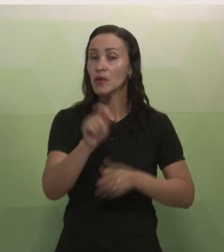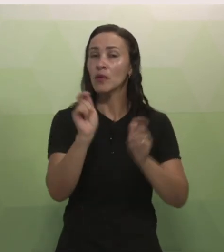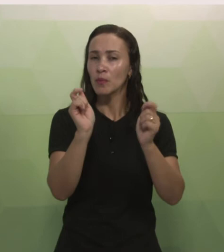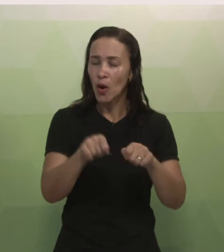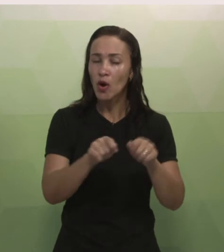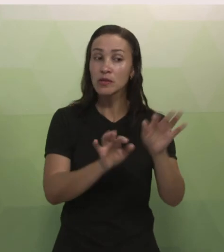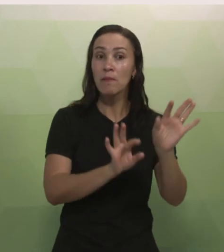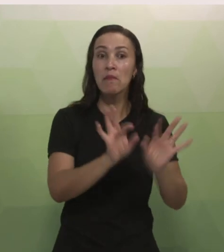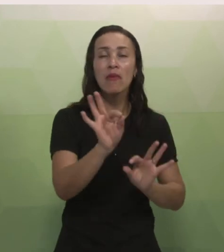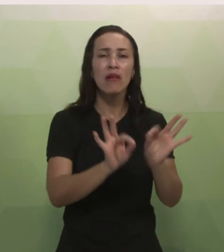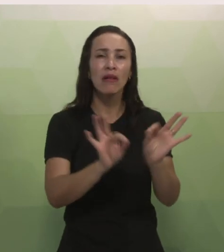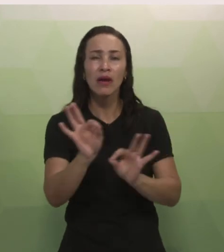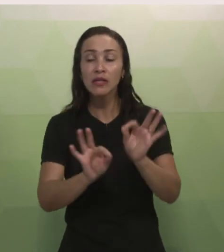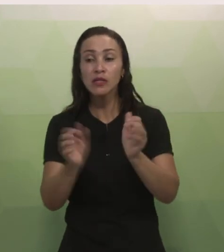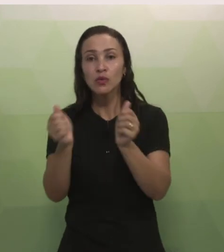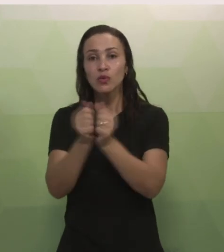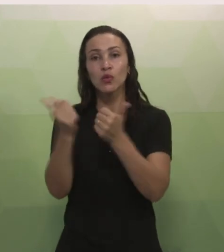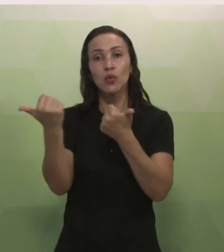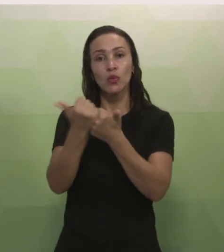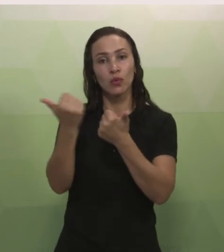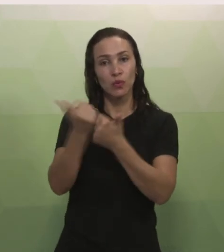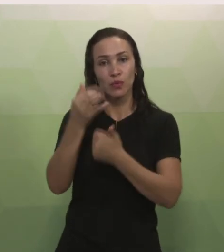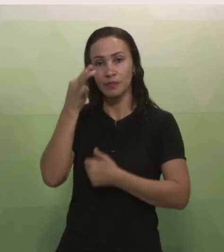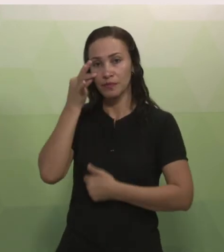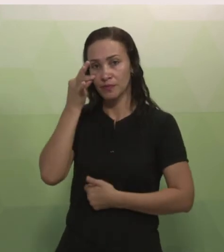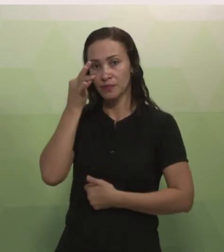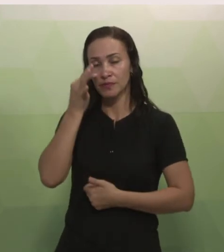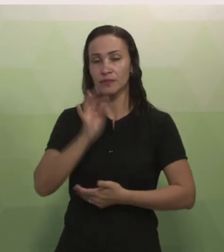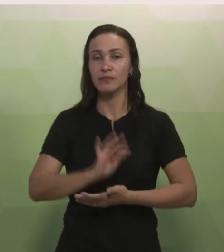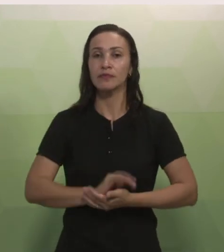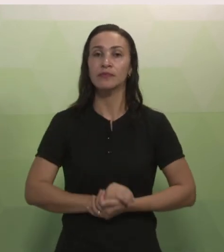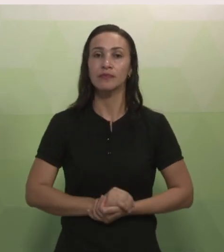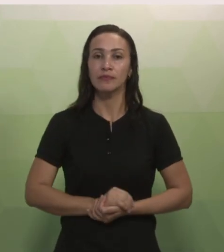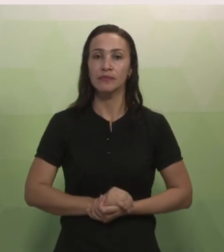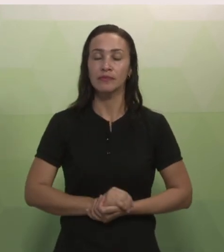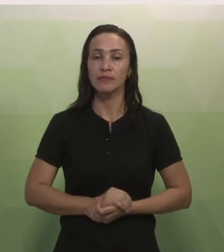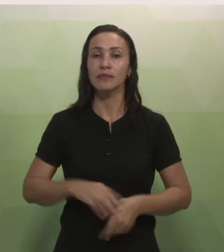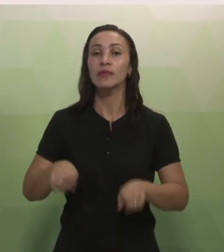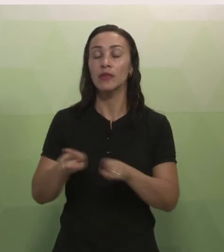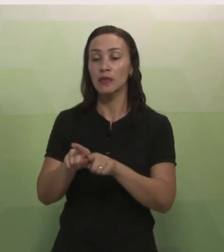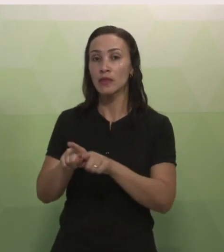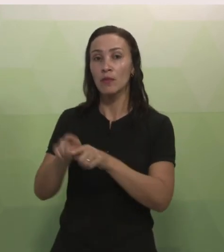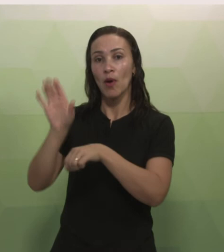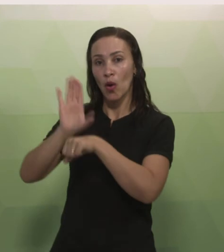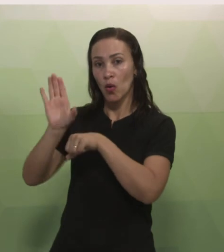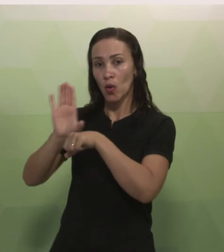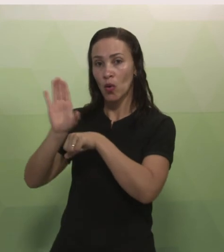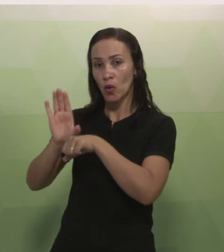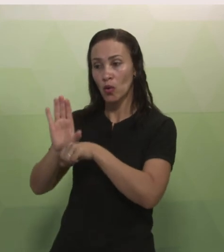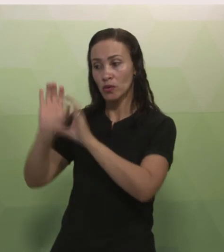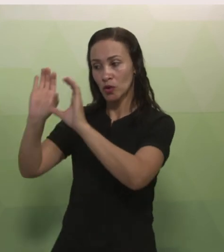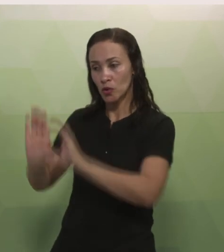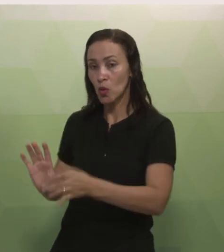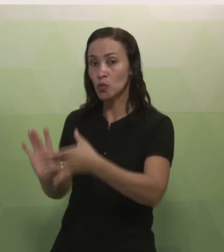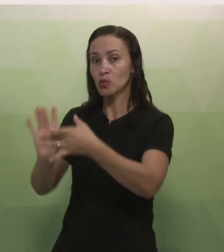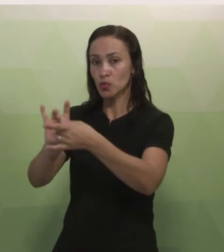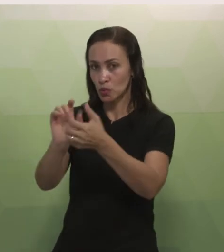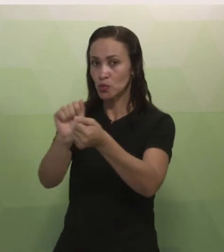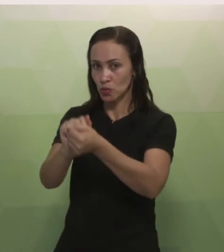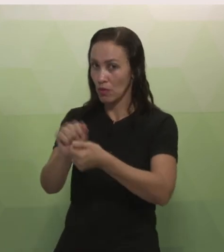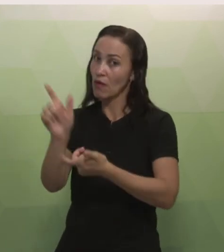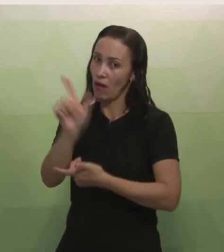ter um planejamento com o tutor presencial, junto com o coordenador do